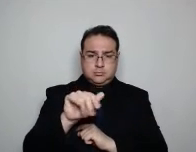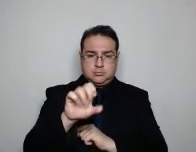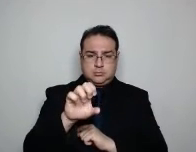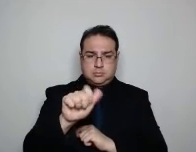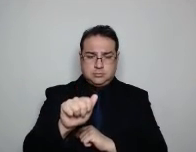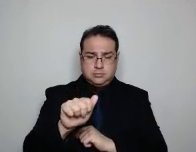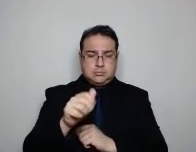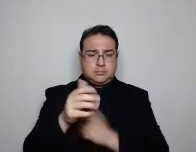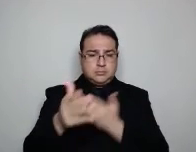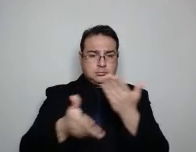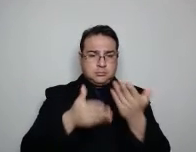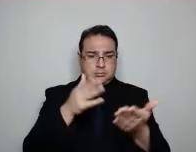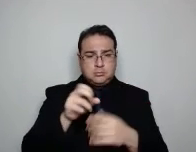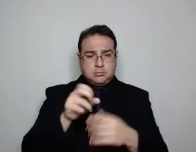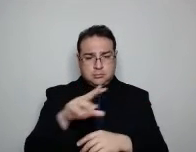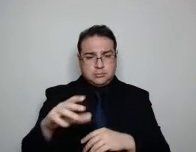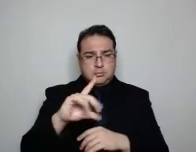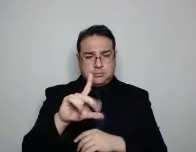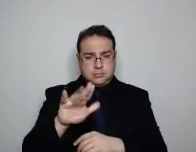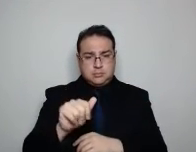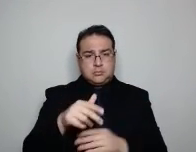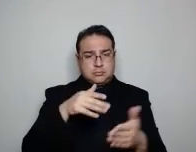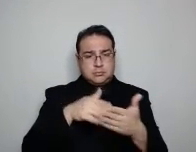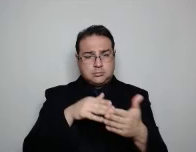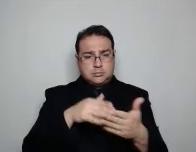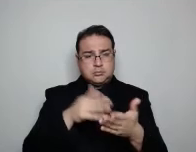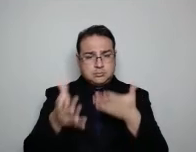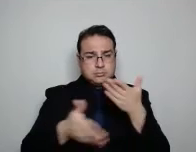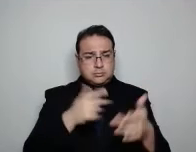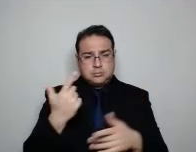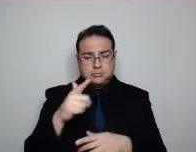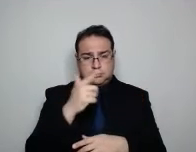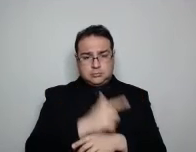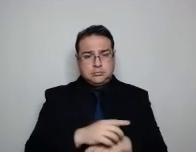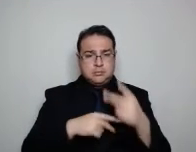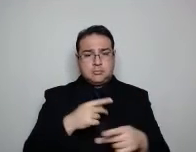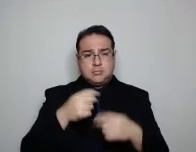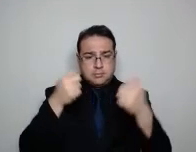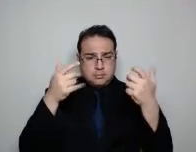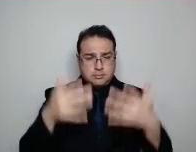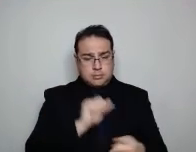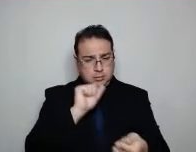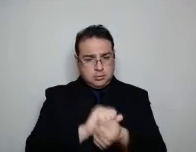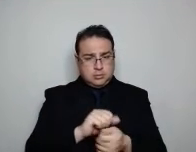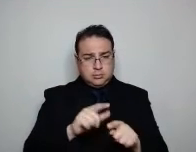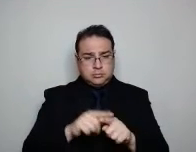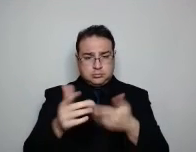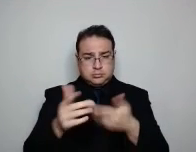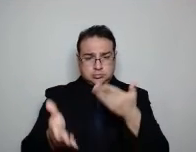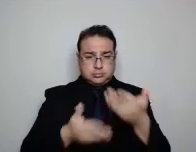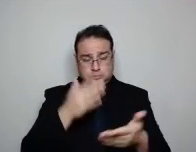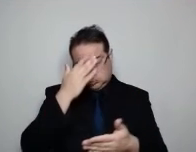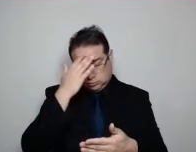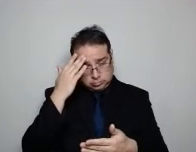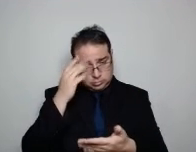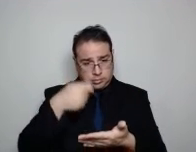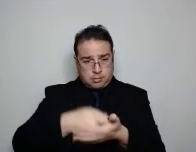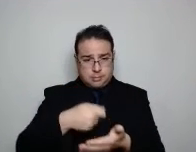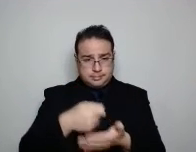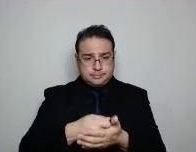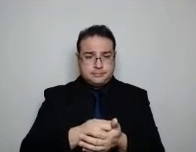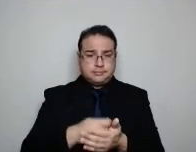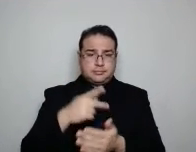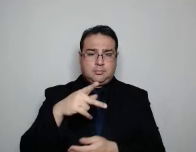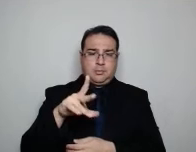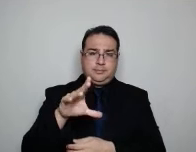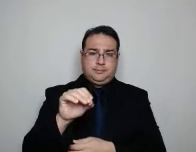cláusula impeditiva desse tratamento, não cabe à parte dizer que o tratamento não é cabível ao beneficiário. E